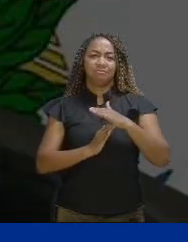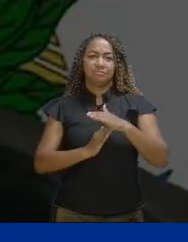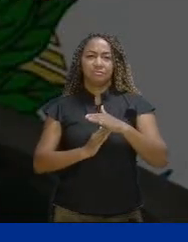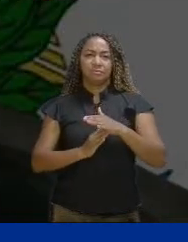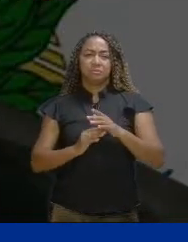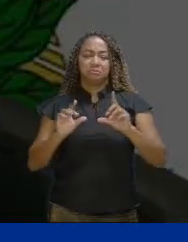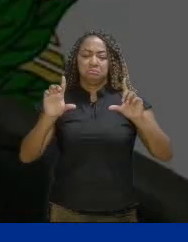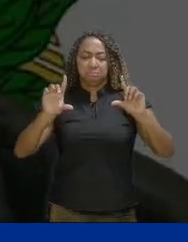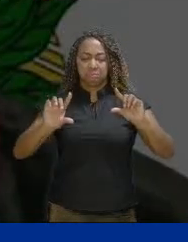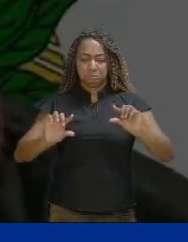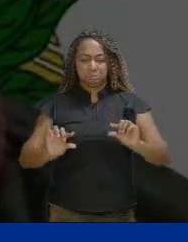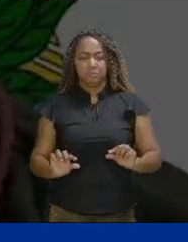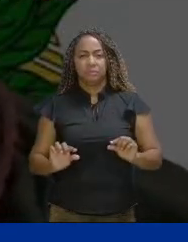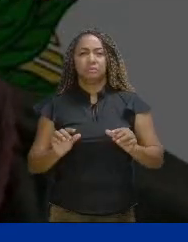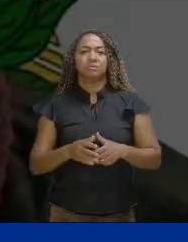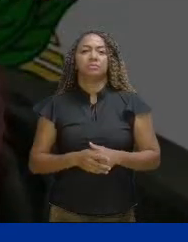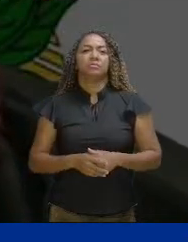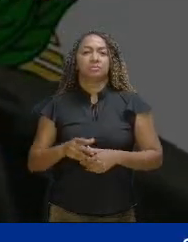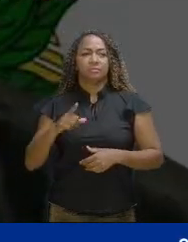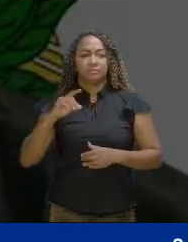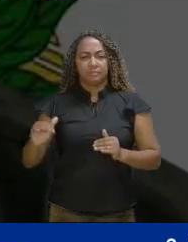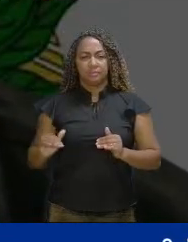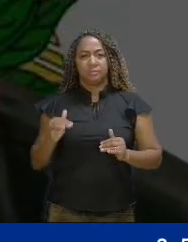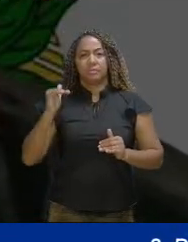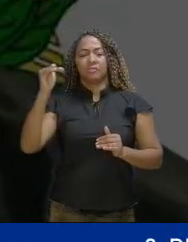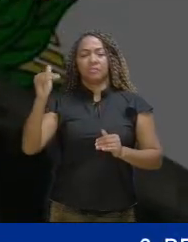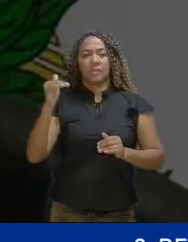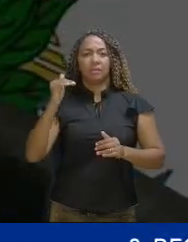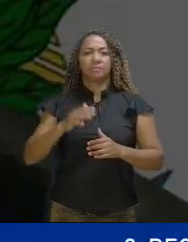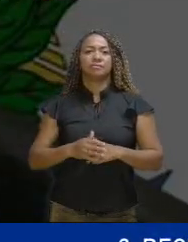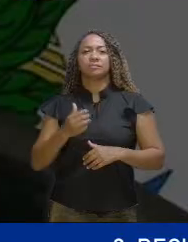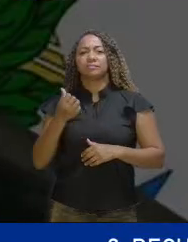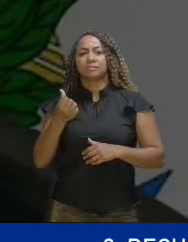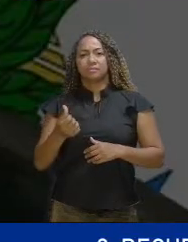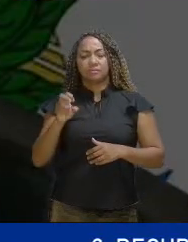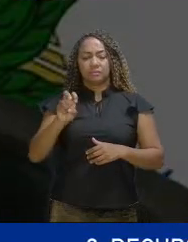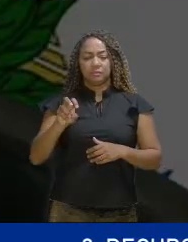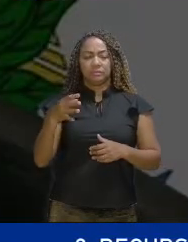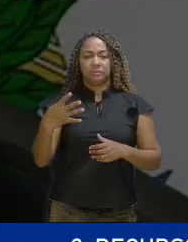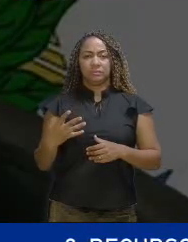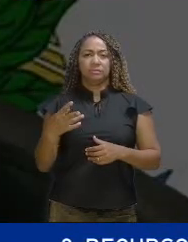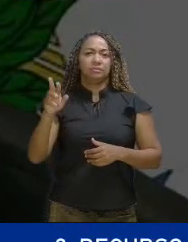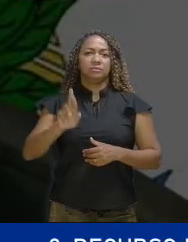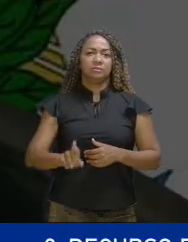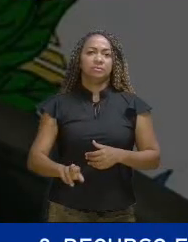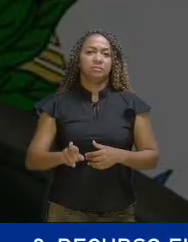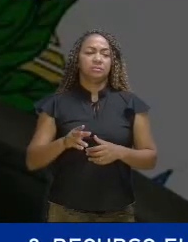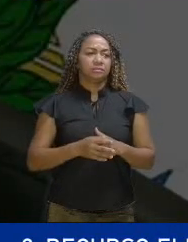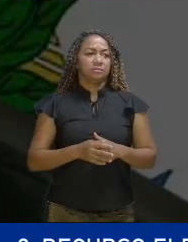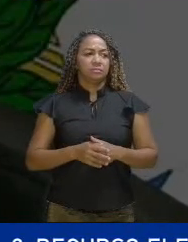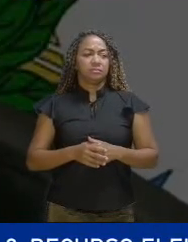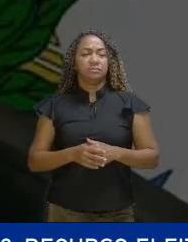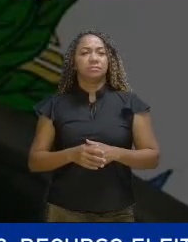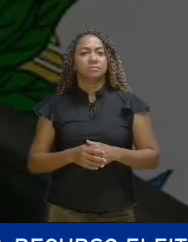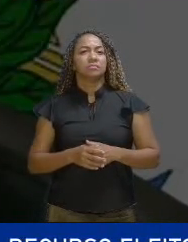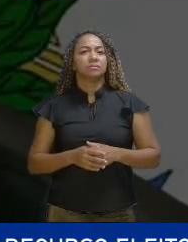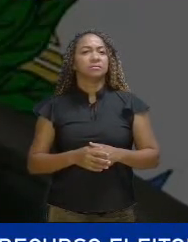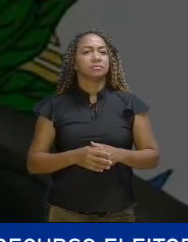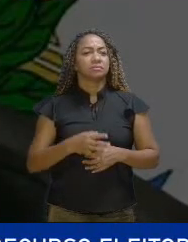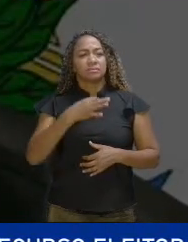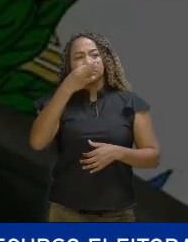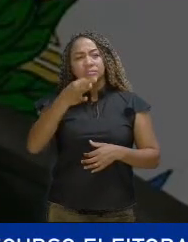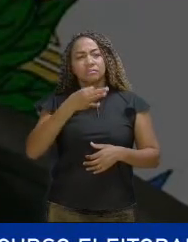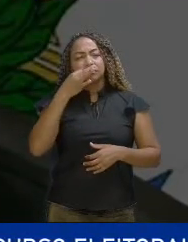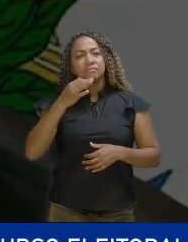ínfimo, e realmente em valores absolutos é pequeno, R$ 654, cumpre observar que, embora possa parecer